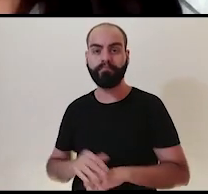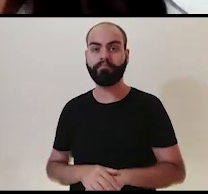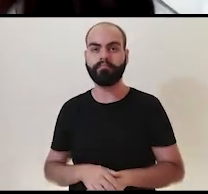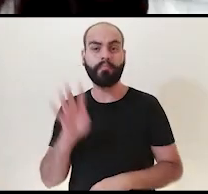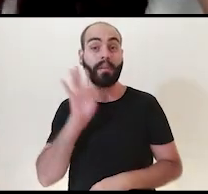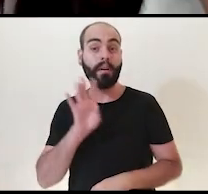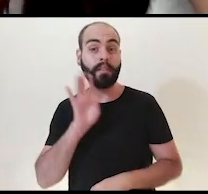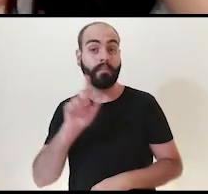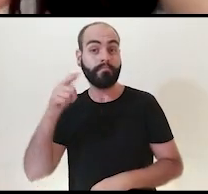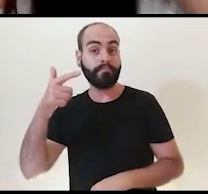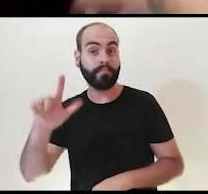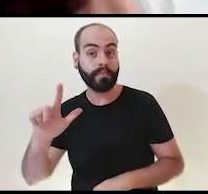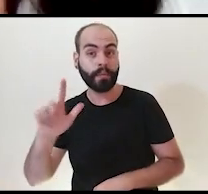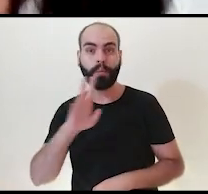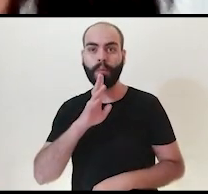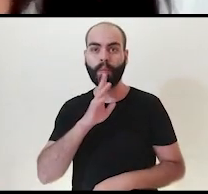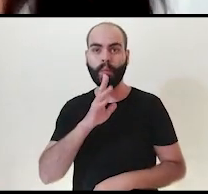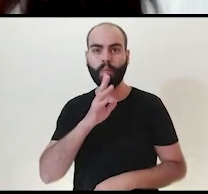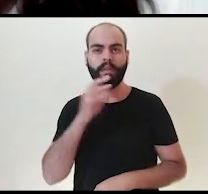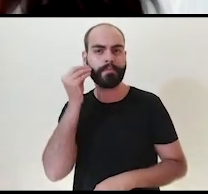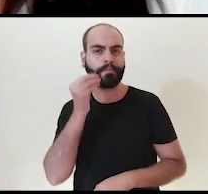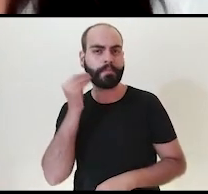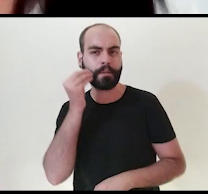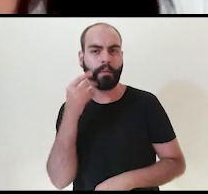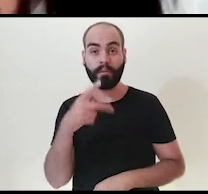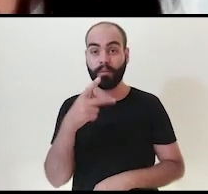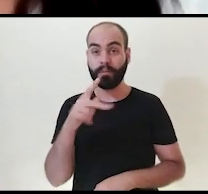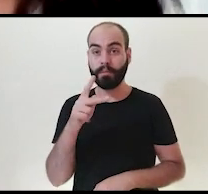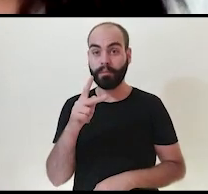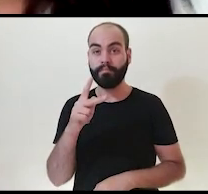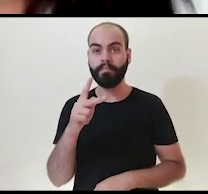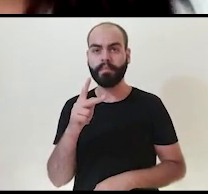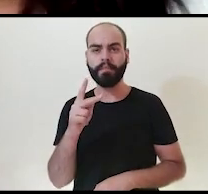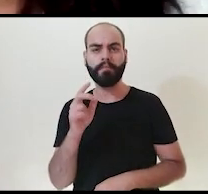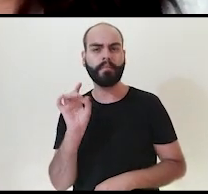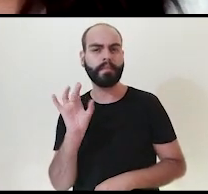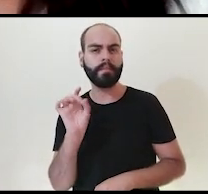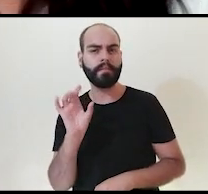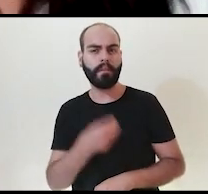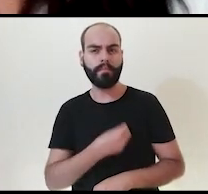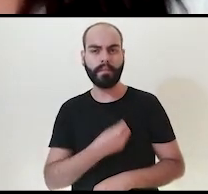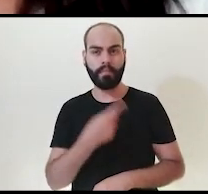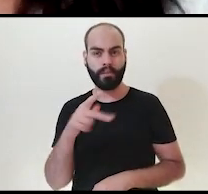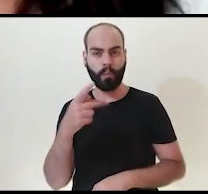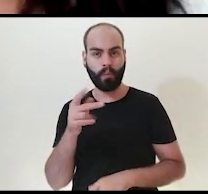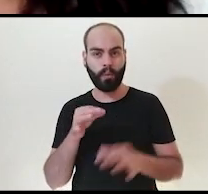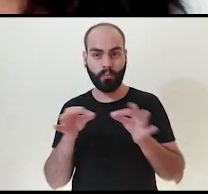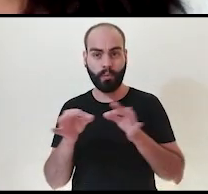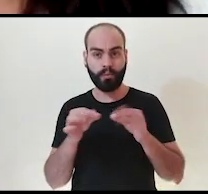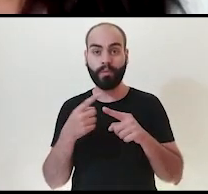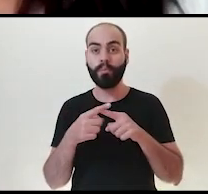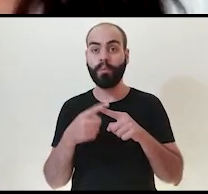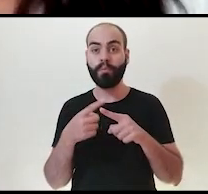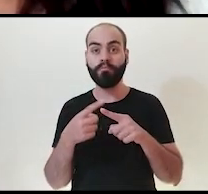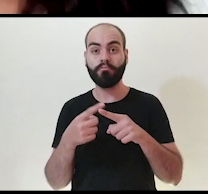assim, além do seu conhecimento, dos seus anos de experiência, achei muito rica a sua participação nesse projeto. Porque aqui a gente está